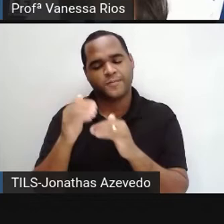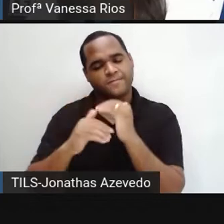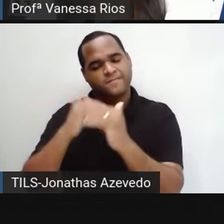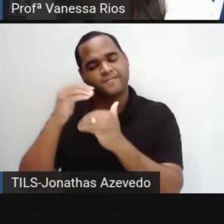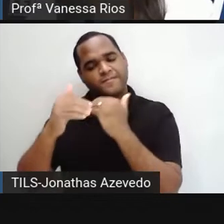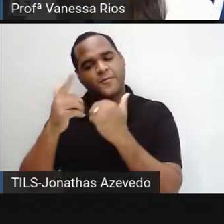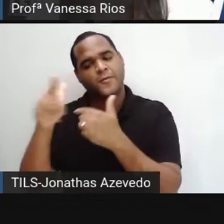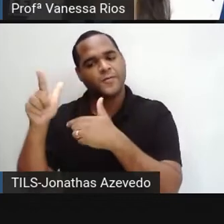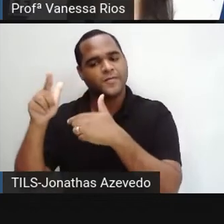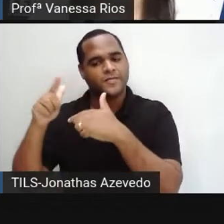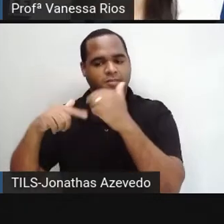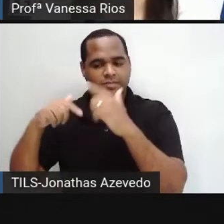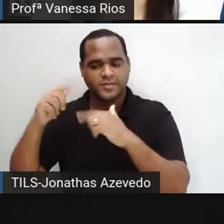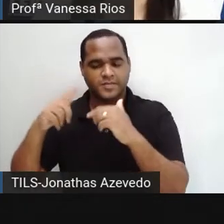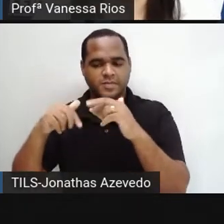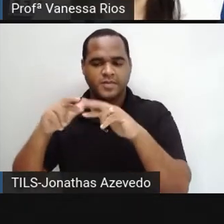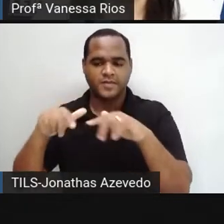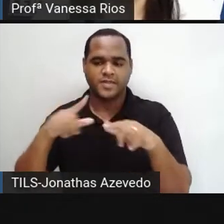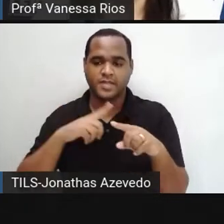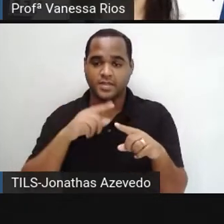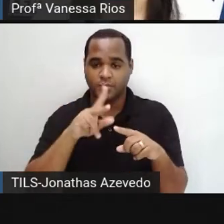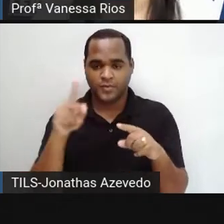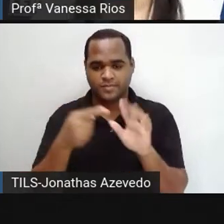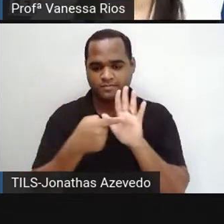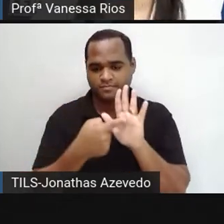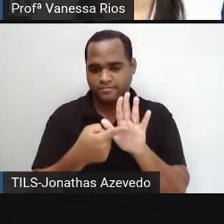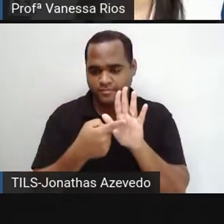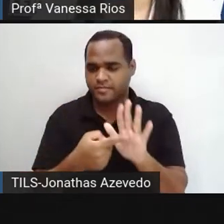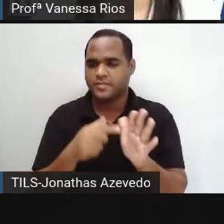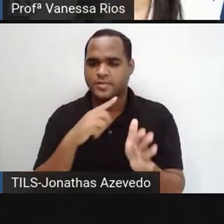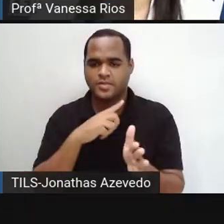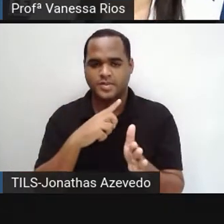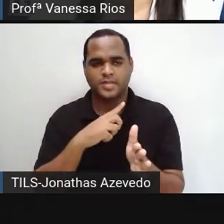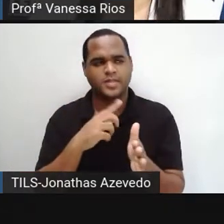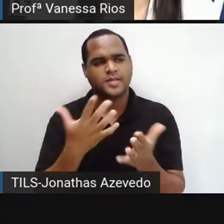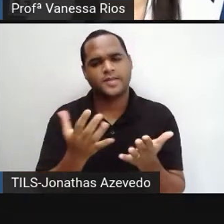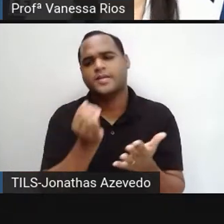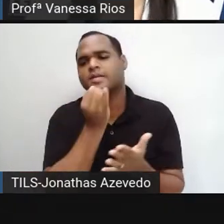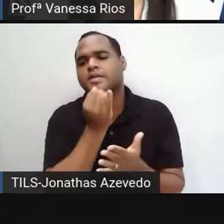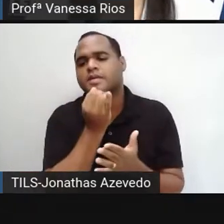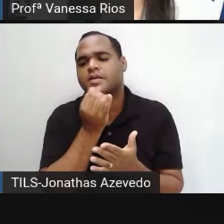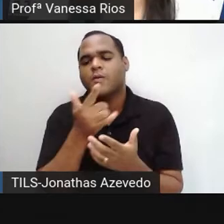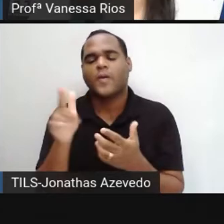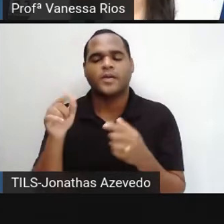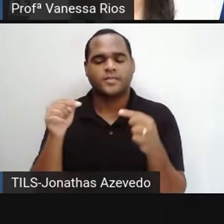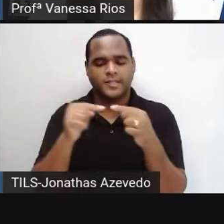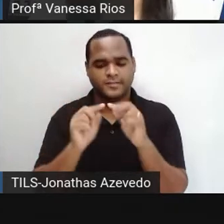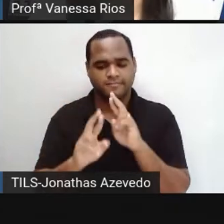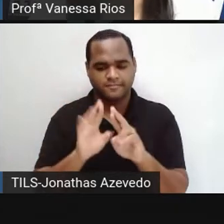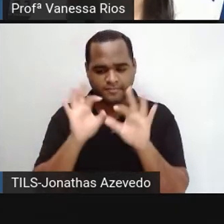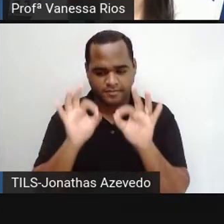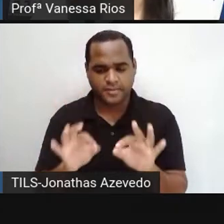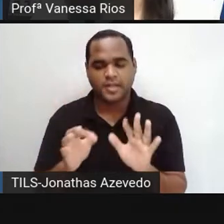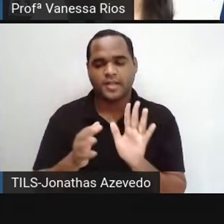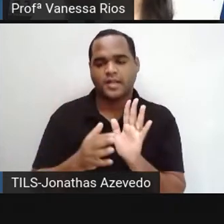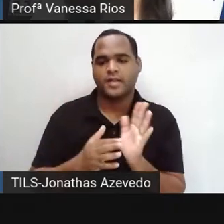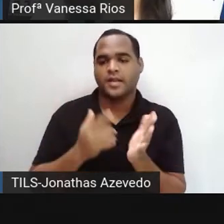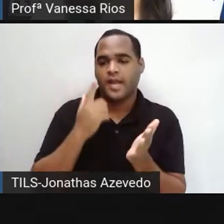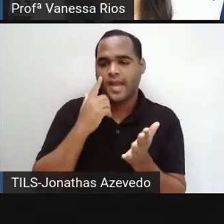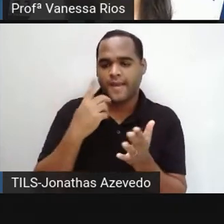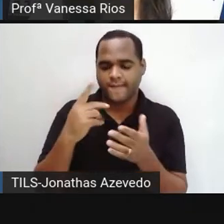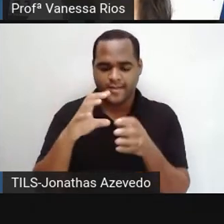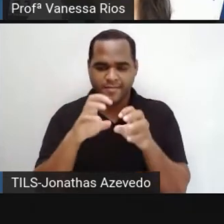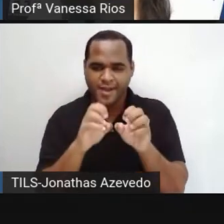outros instrumentos além do que a prova vai mostrar agora, e ter uma atividade que é manual, não é?